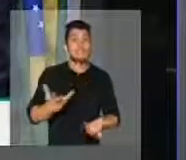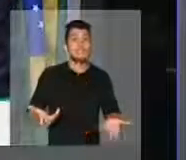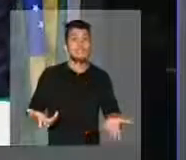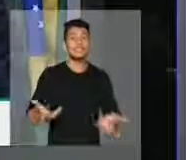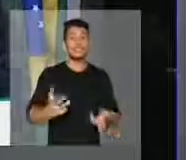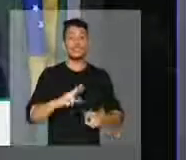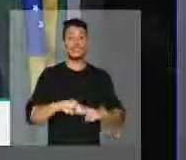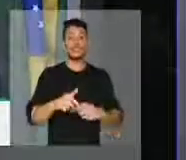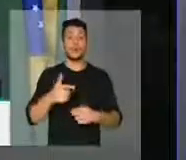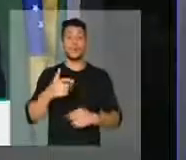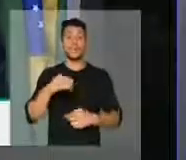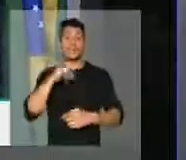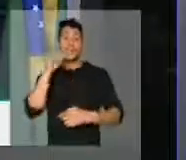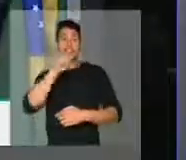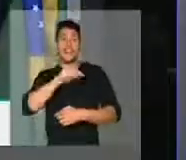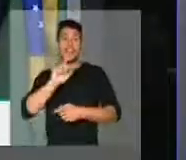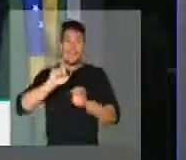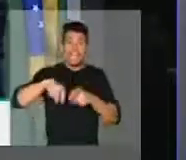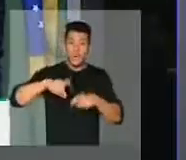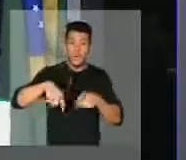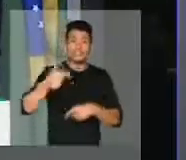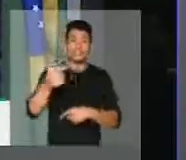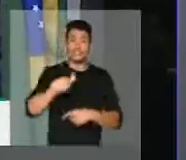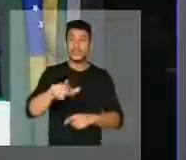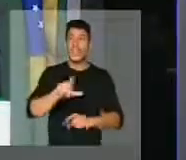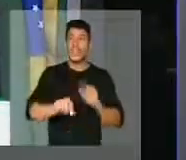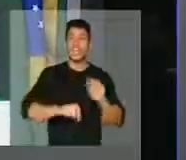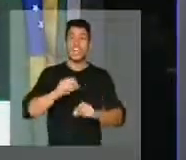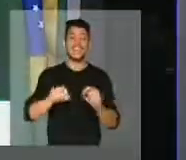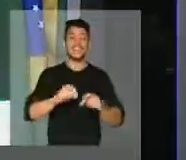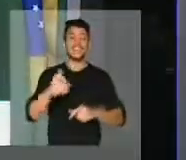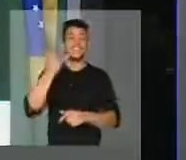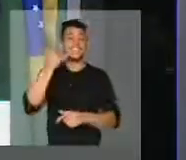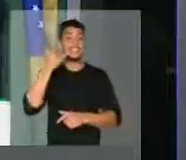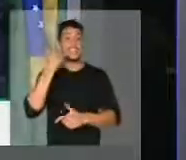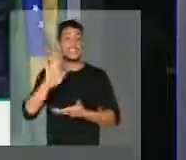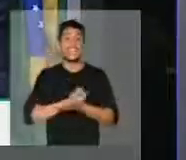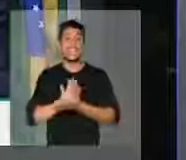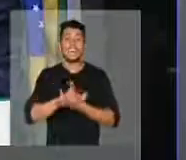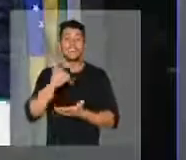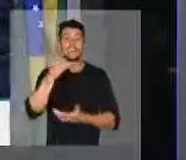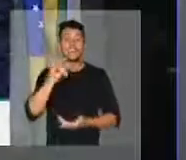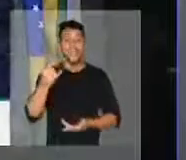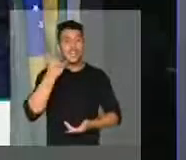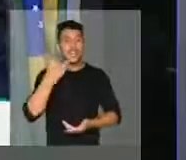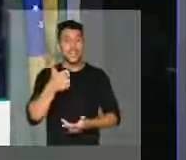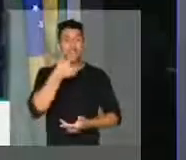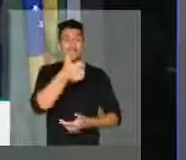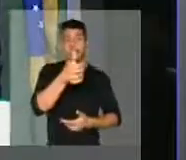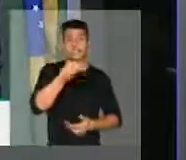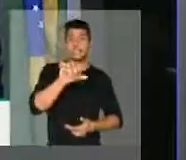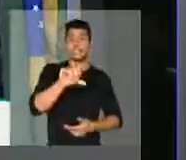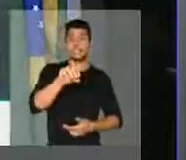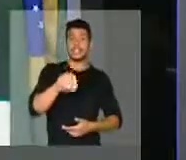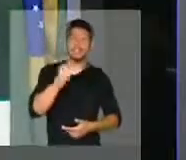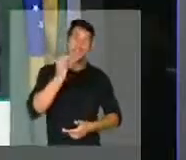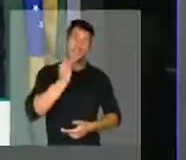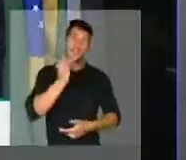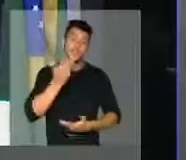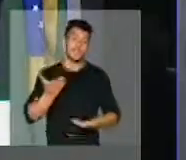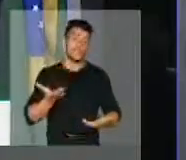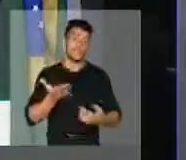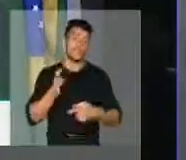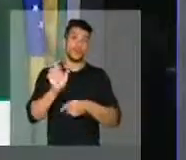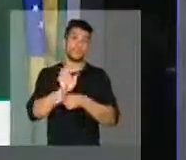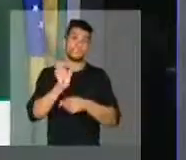disposição. O cidadão do campo vive sem a proteção do Estado e o Estado não lhe dá sequer o direito de